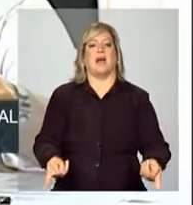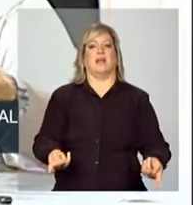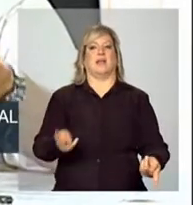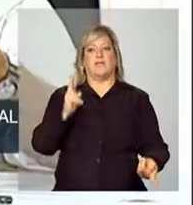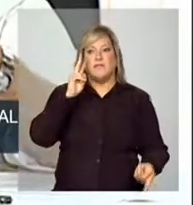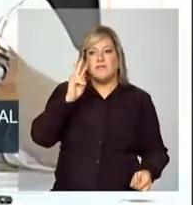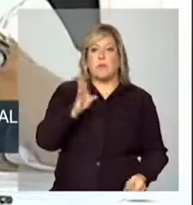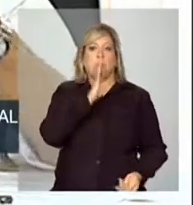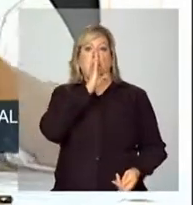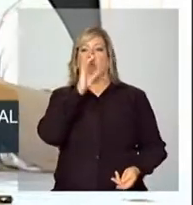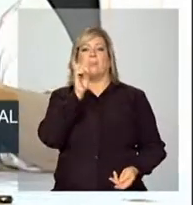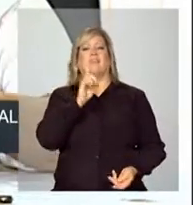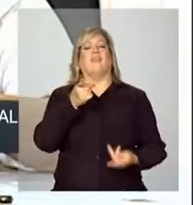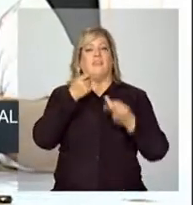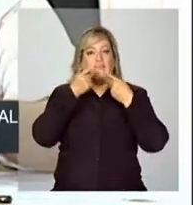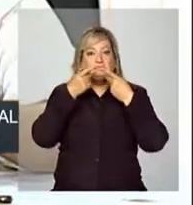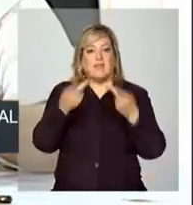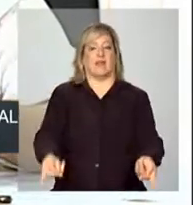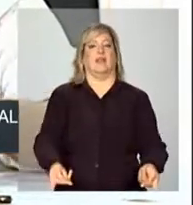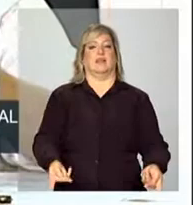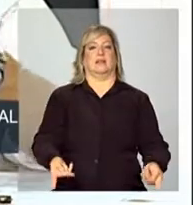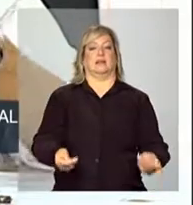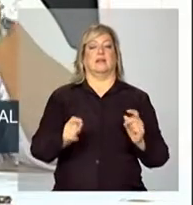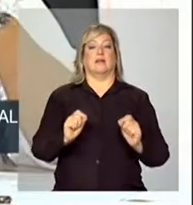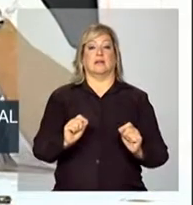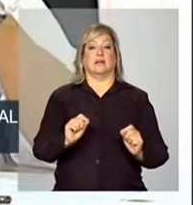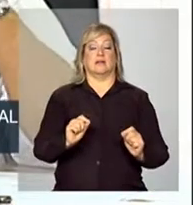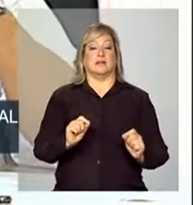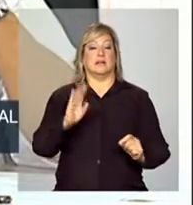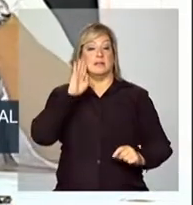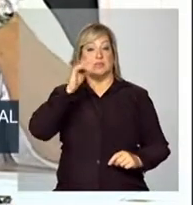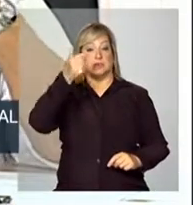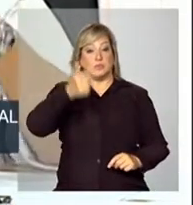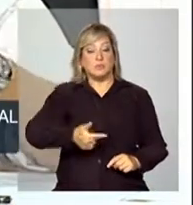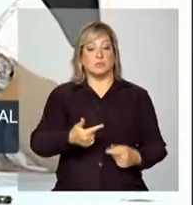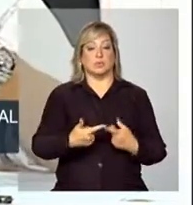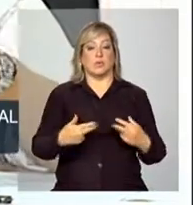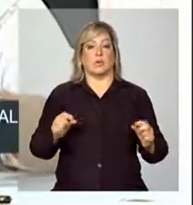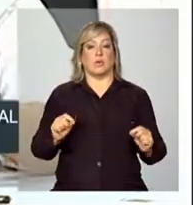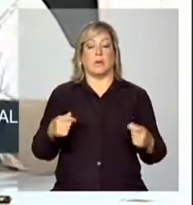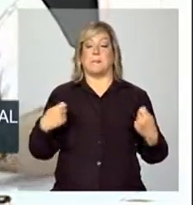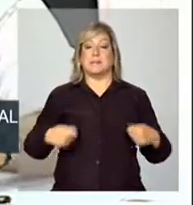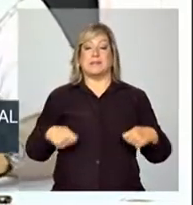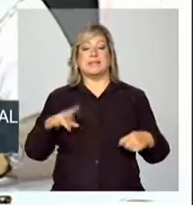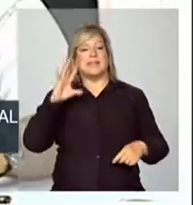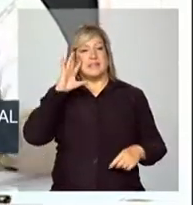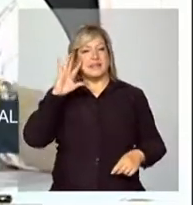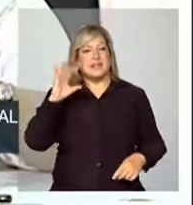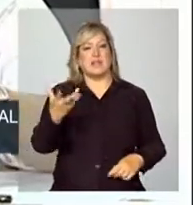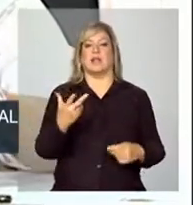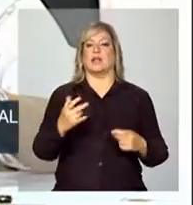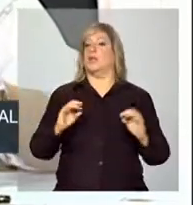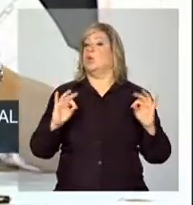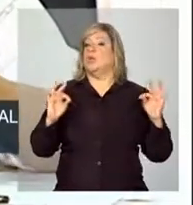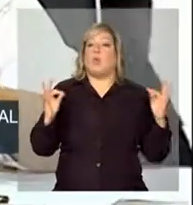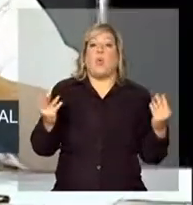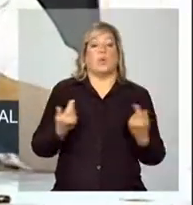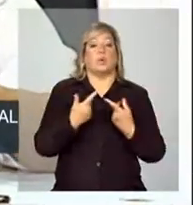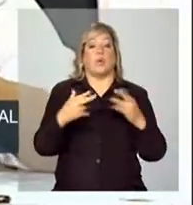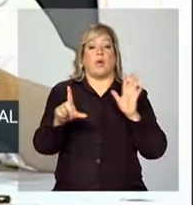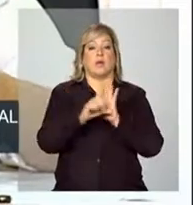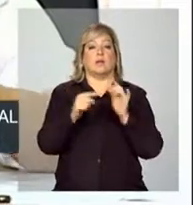e em segunda no segundo aspecto é tentar todas as formas legais